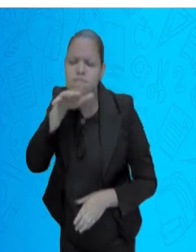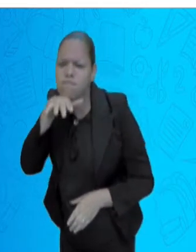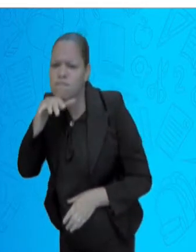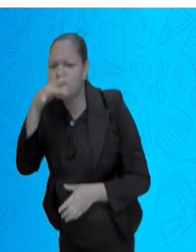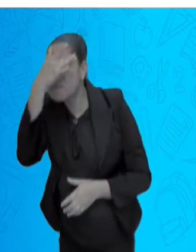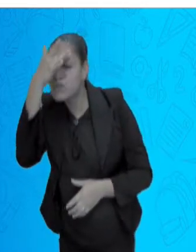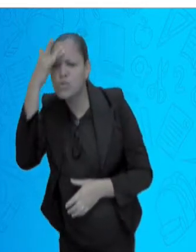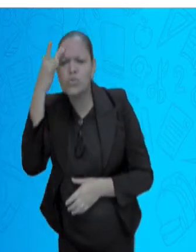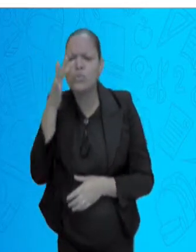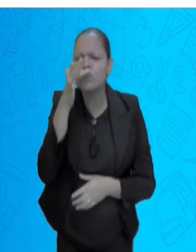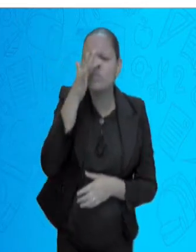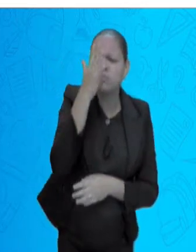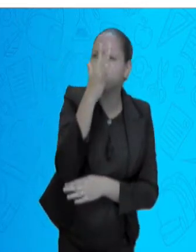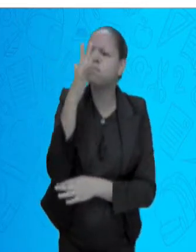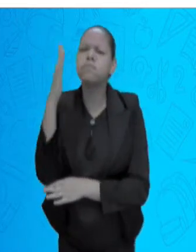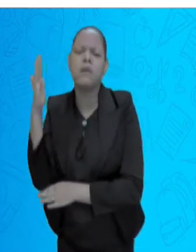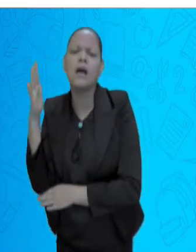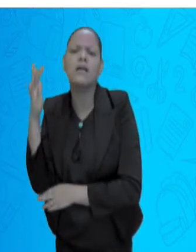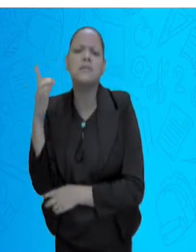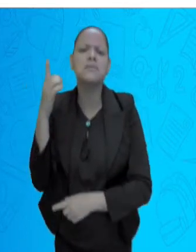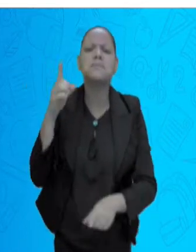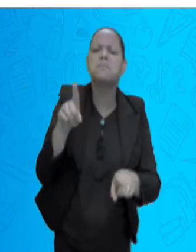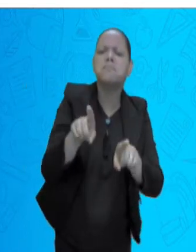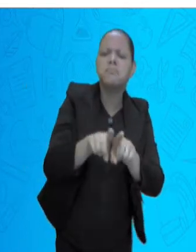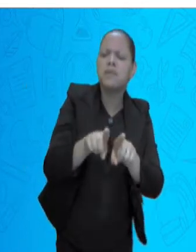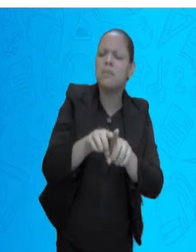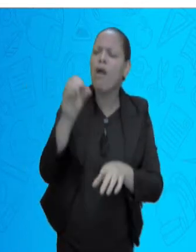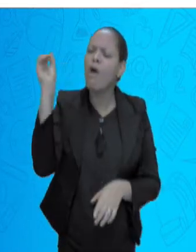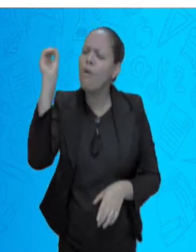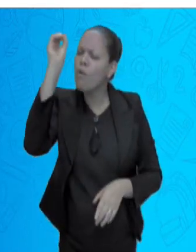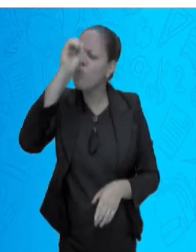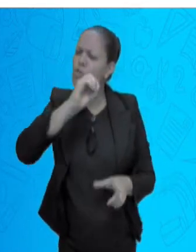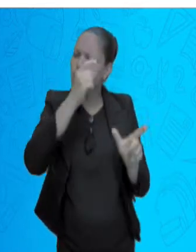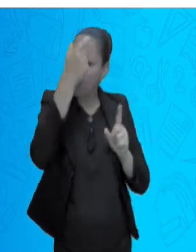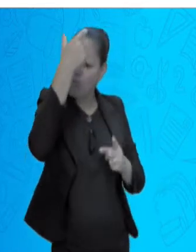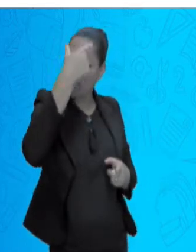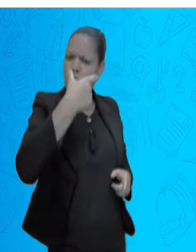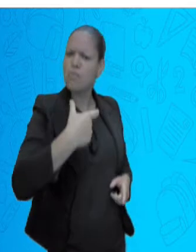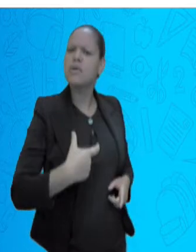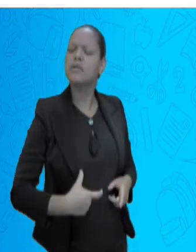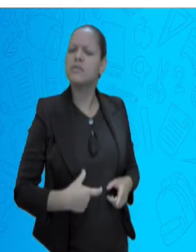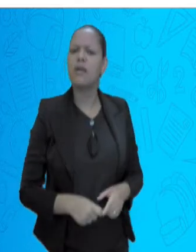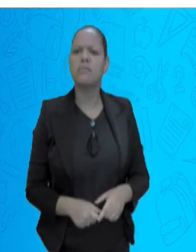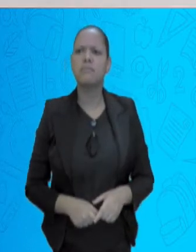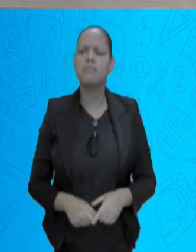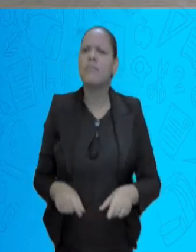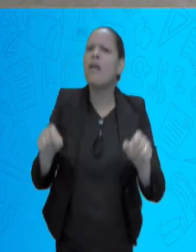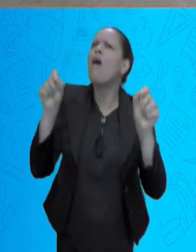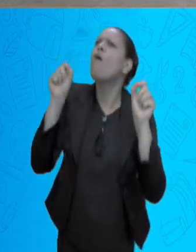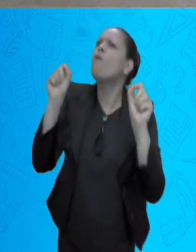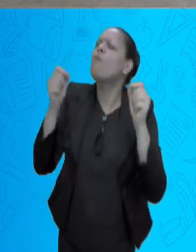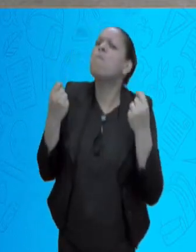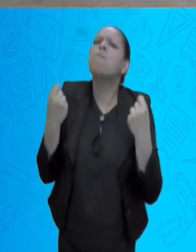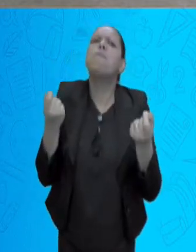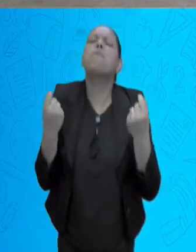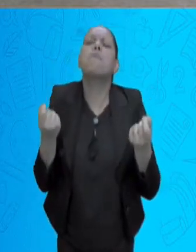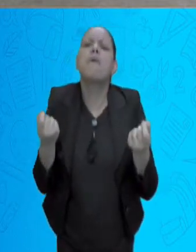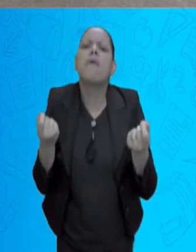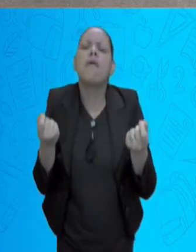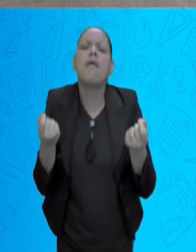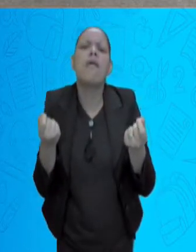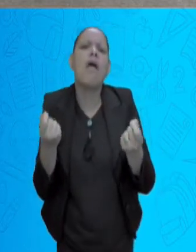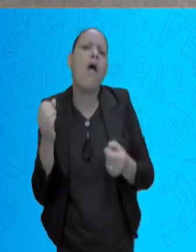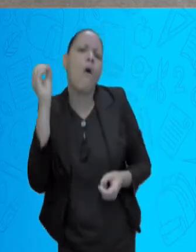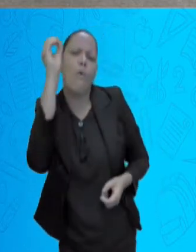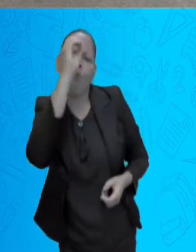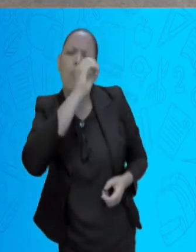pessoas, plantas e objetos humanizados. O que é objetos humanizados?